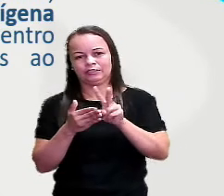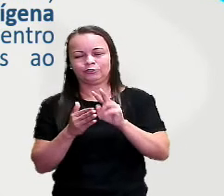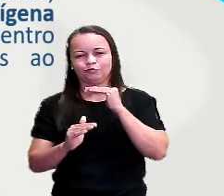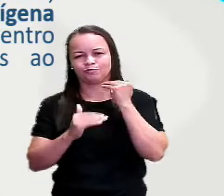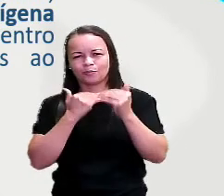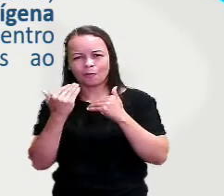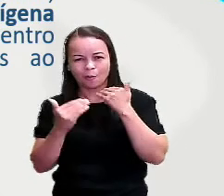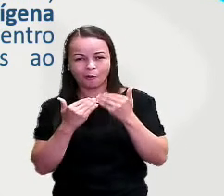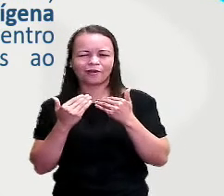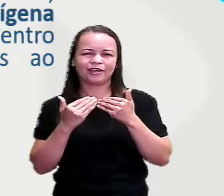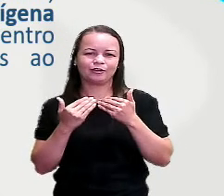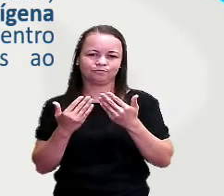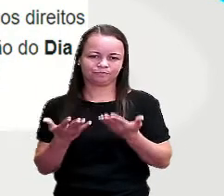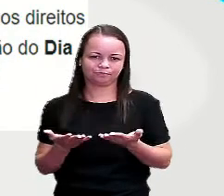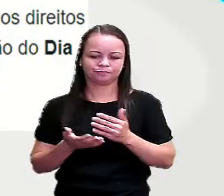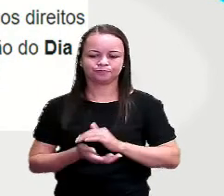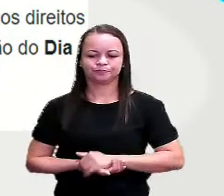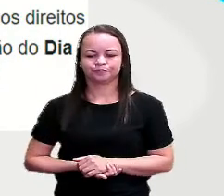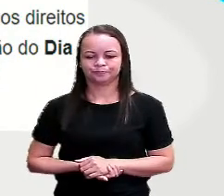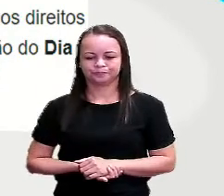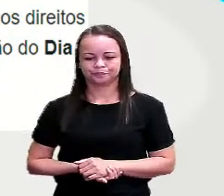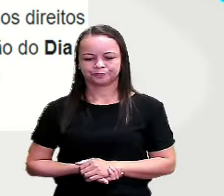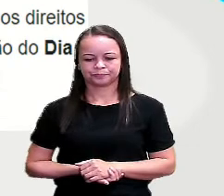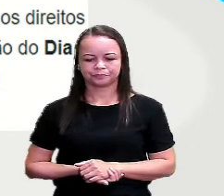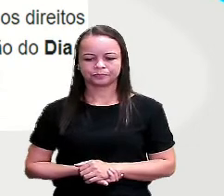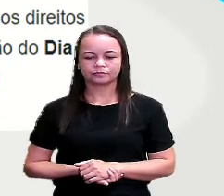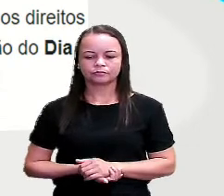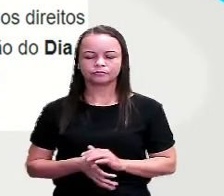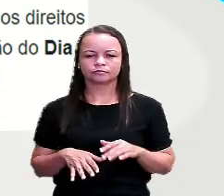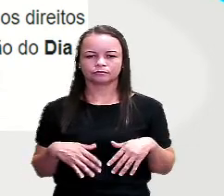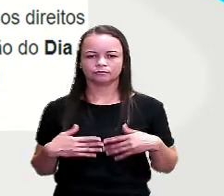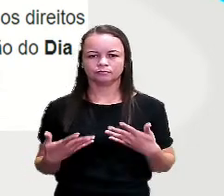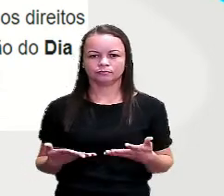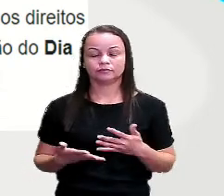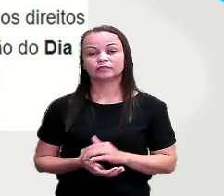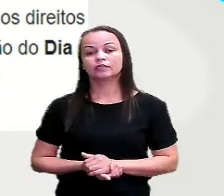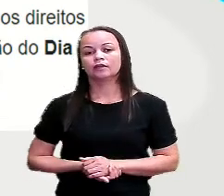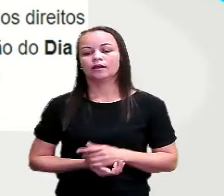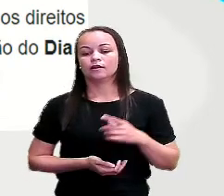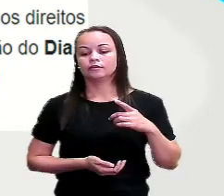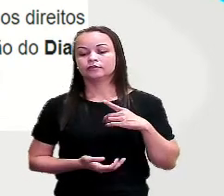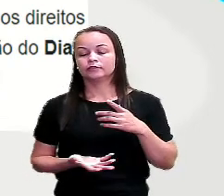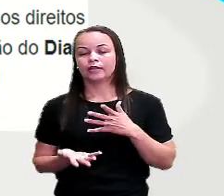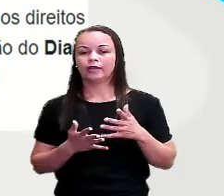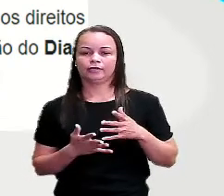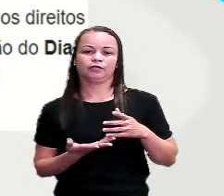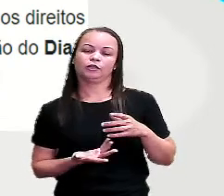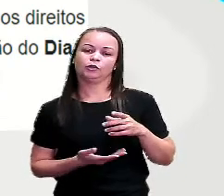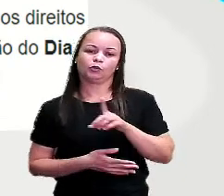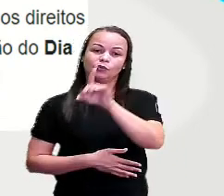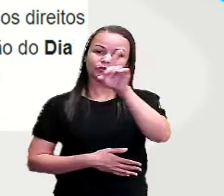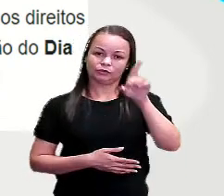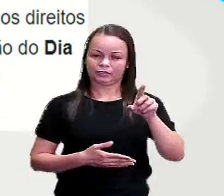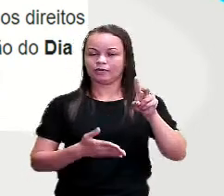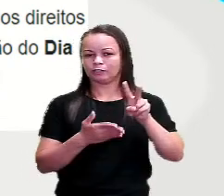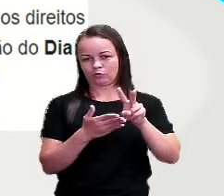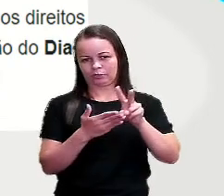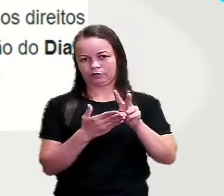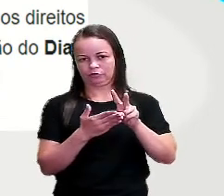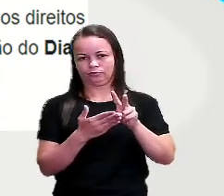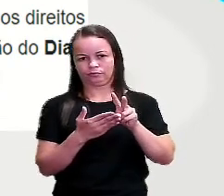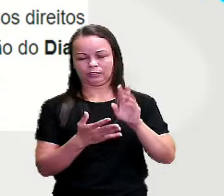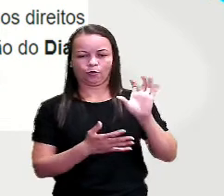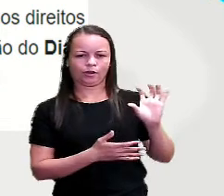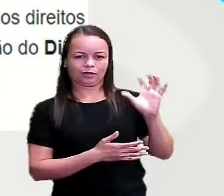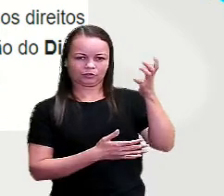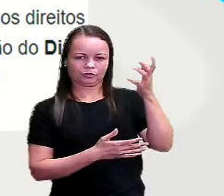época, muitos mesmo. E aí a gente tem o que a gente chama também de Dia do Índio. Eu resolvi falar sobre isso para vocês